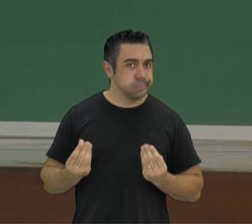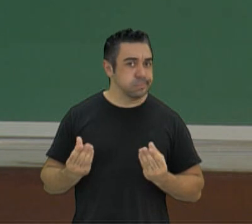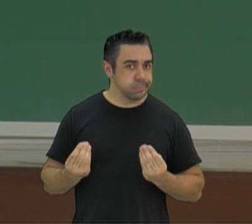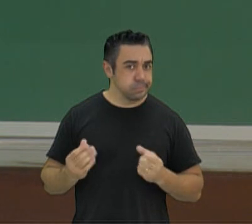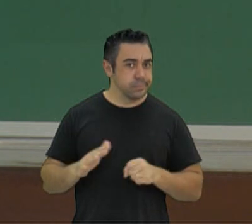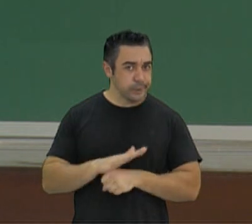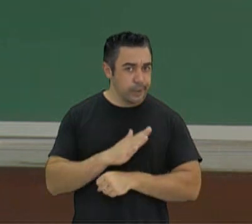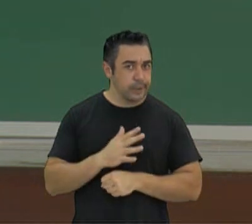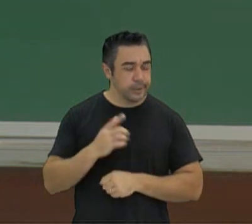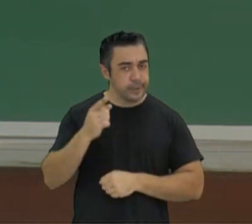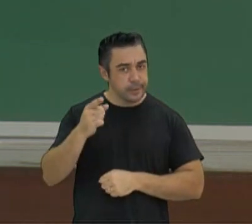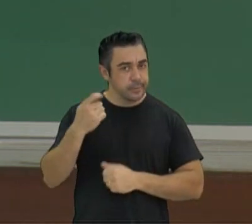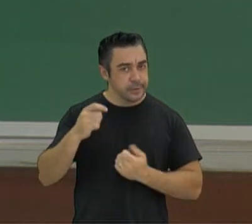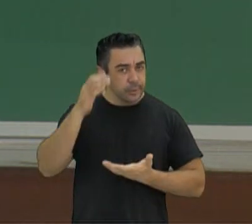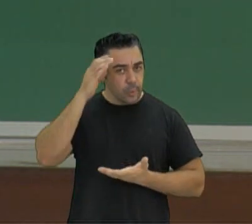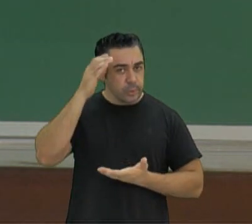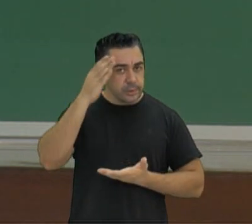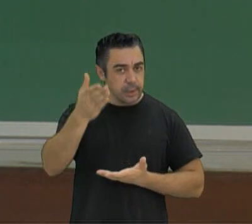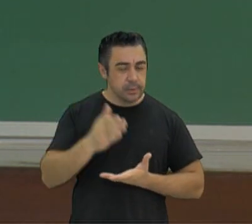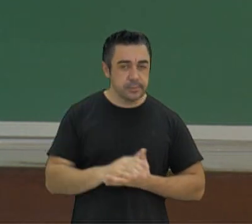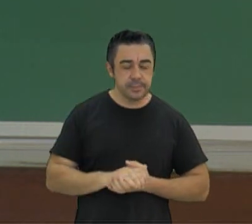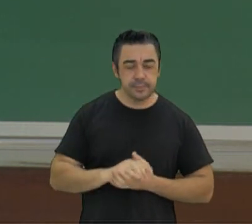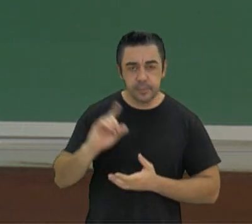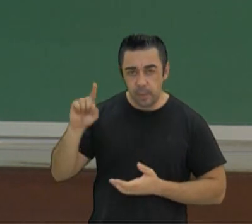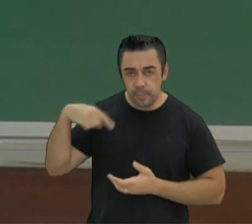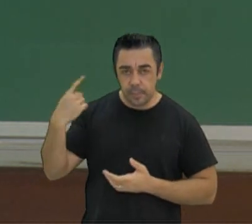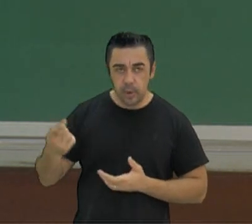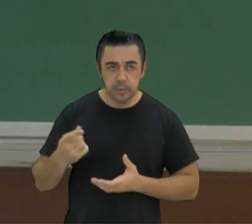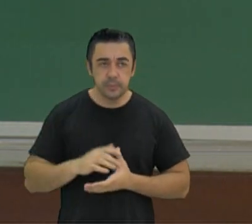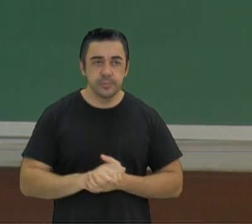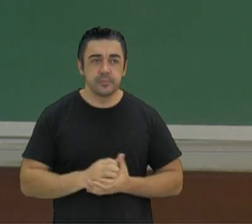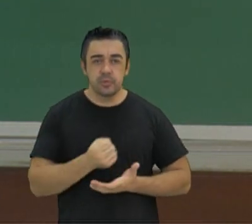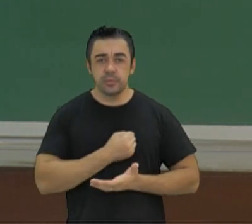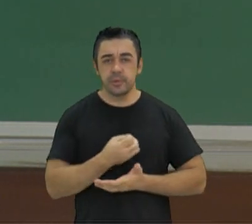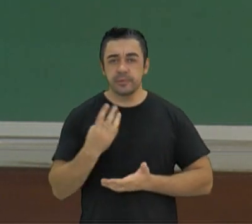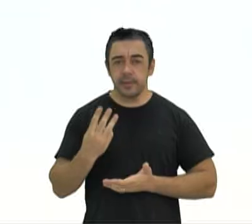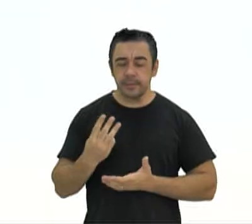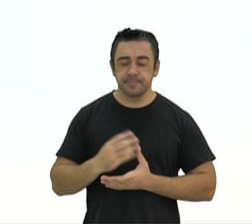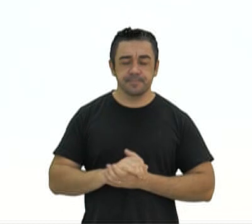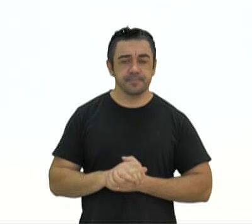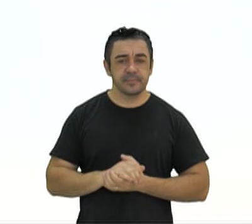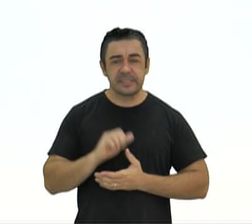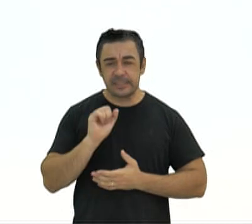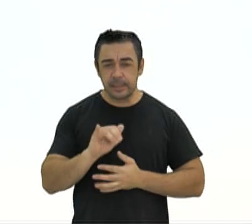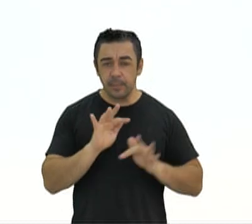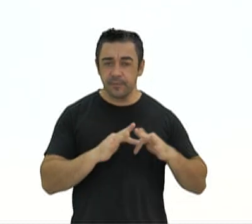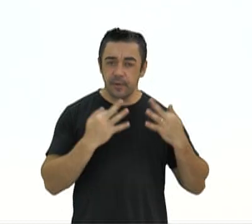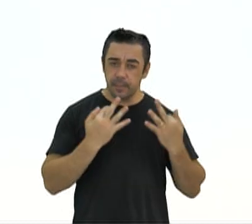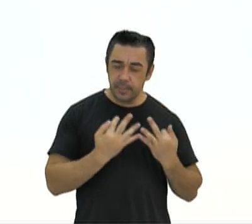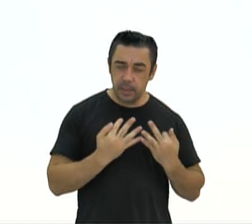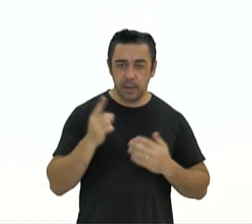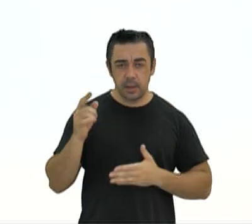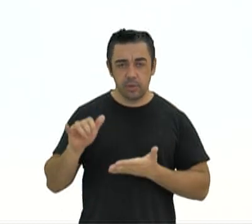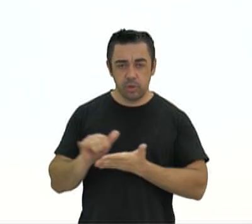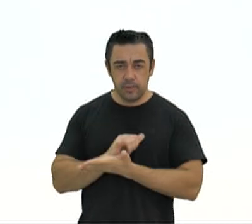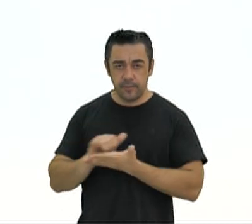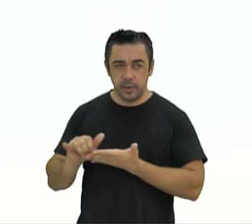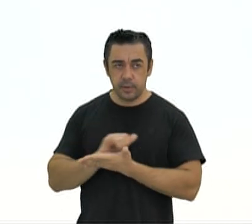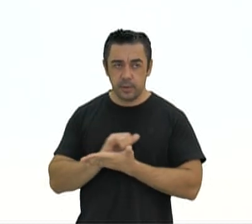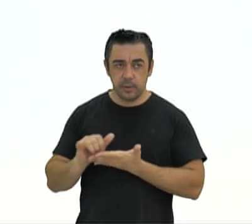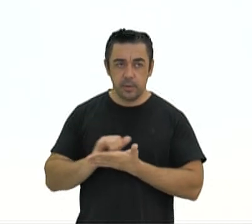tá? Então, vamos ser conscientes aí. Vamos para o próximo. Se uma família em Nova York produziu